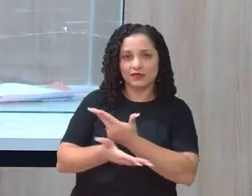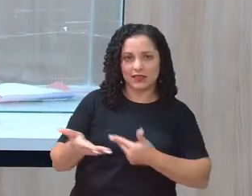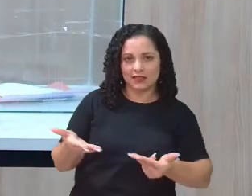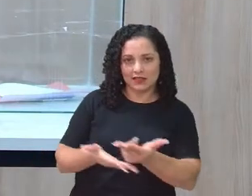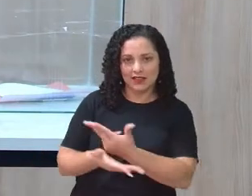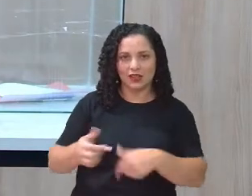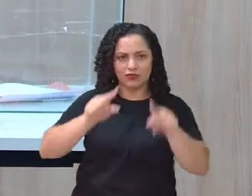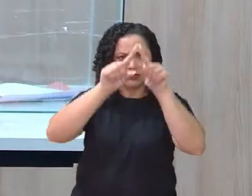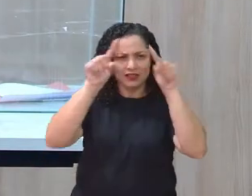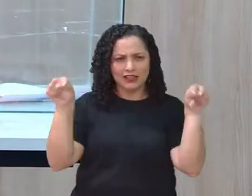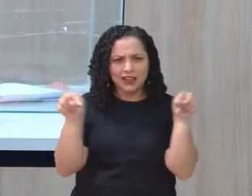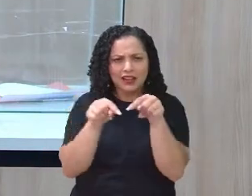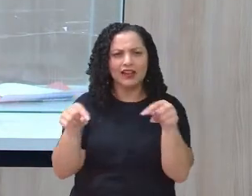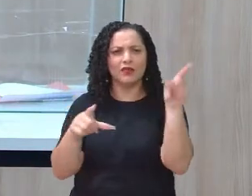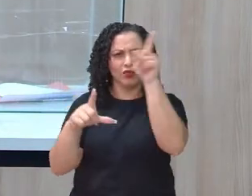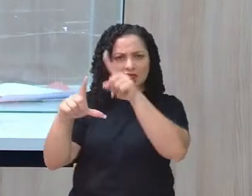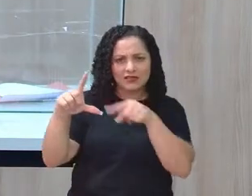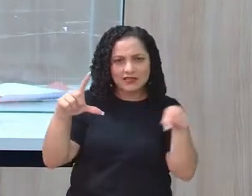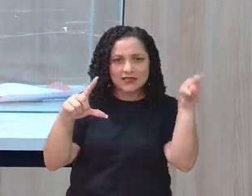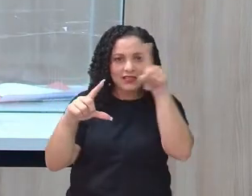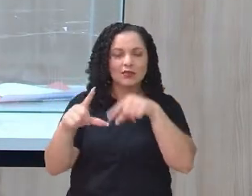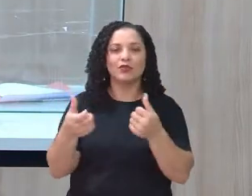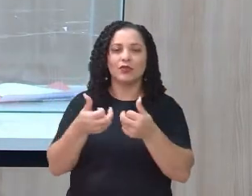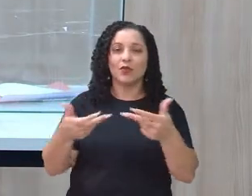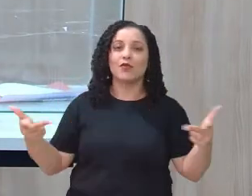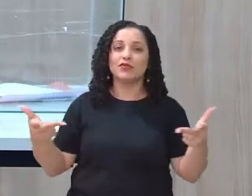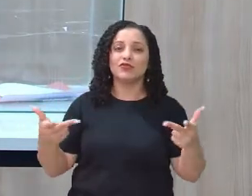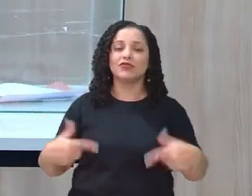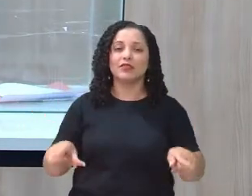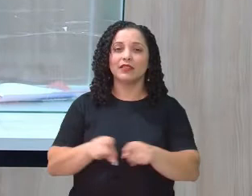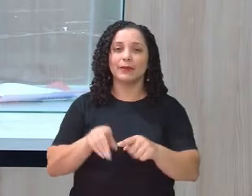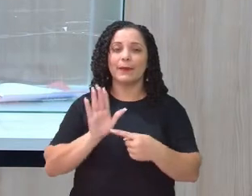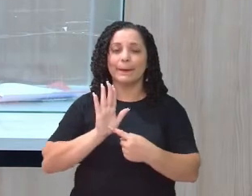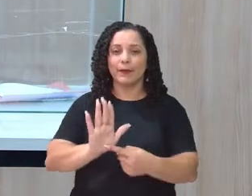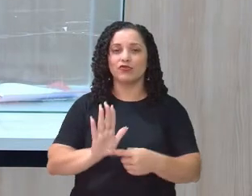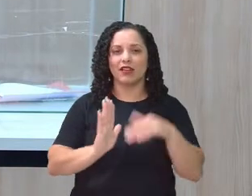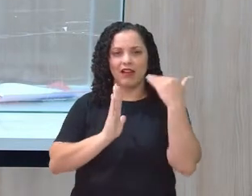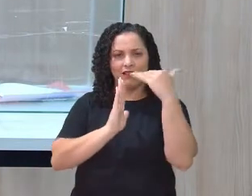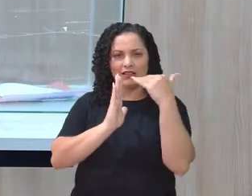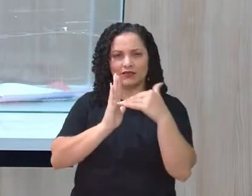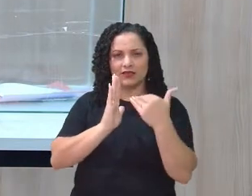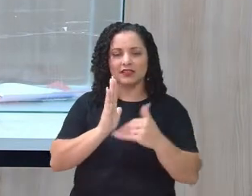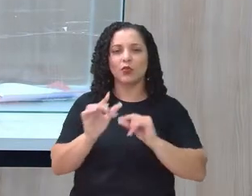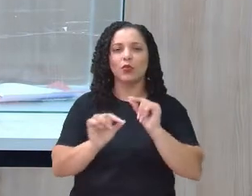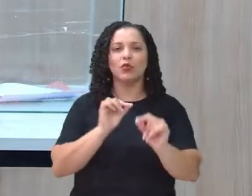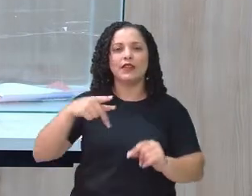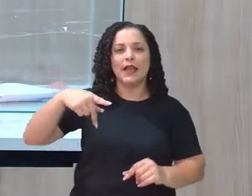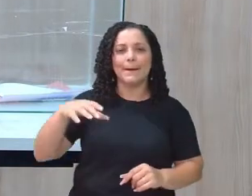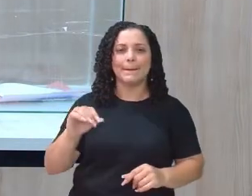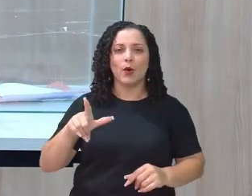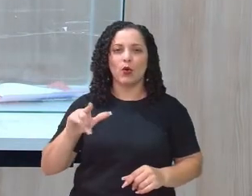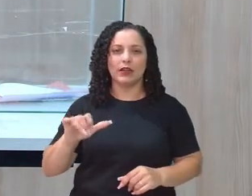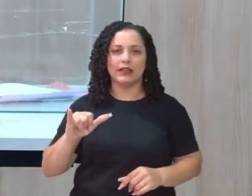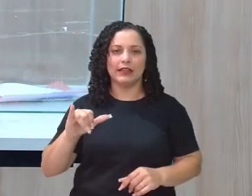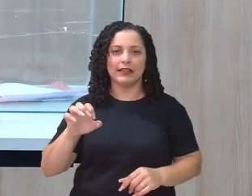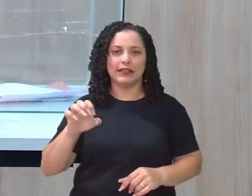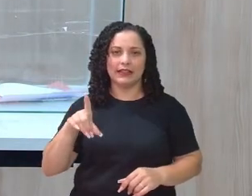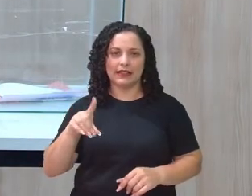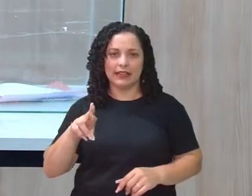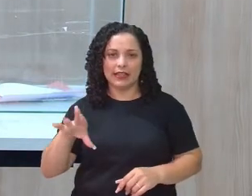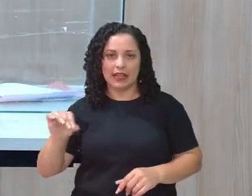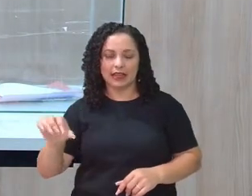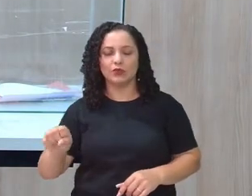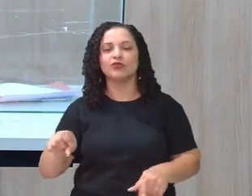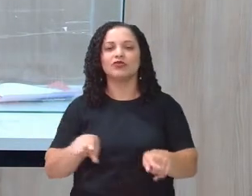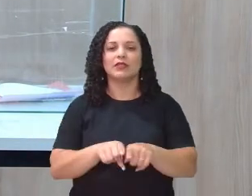certo? A gente falou aí dos sólidos, falamos da classificação entre os poliedros e os corpos redondos. Depois a